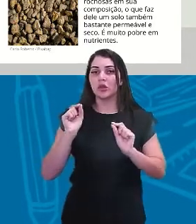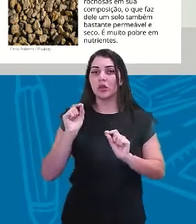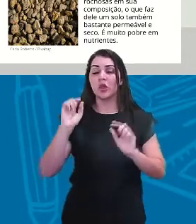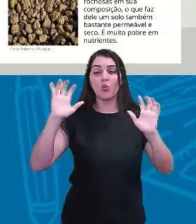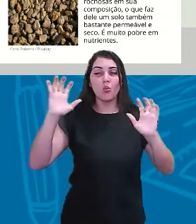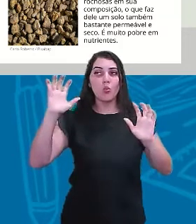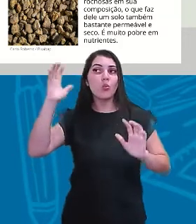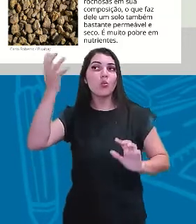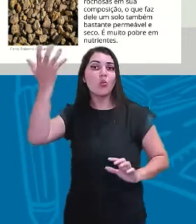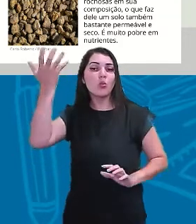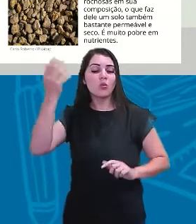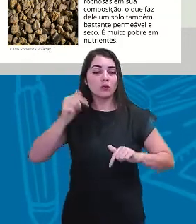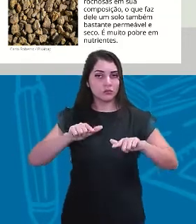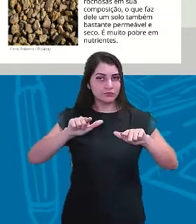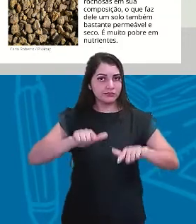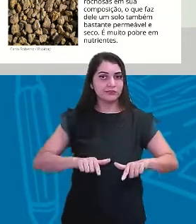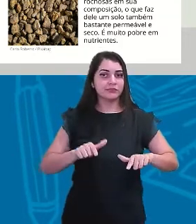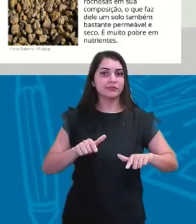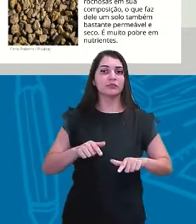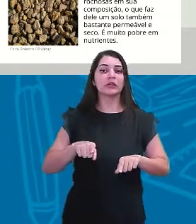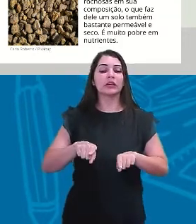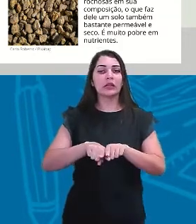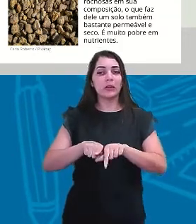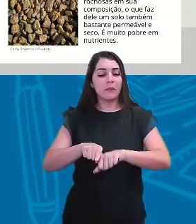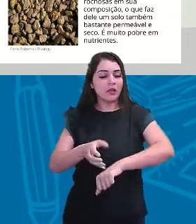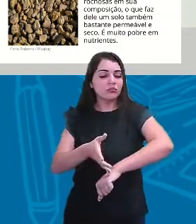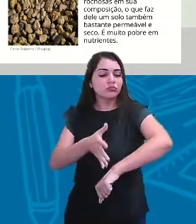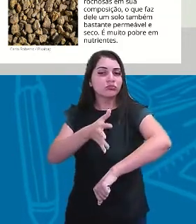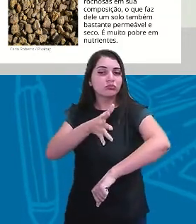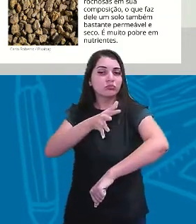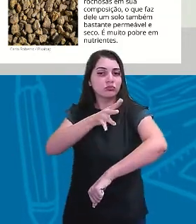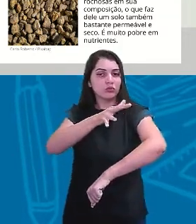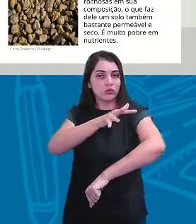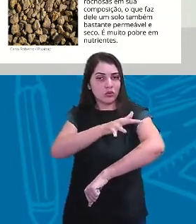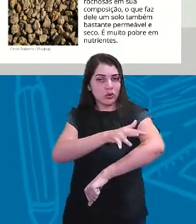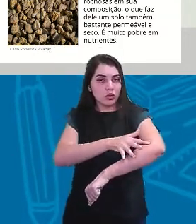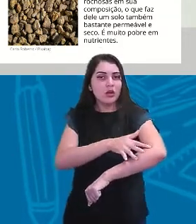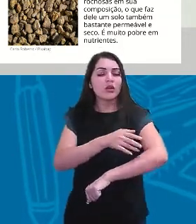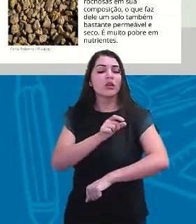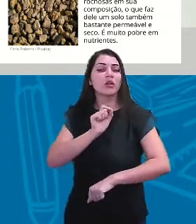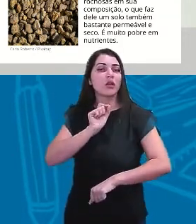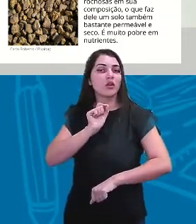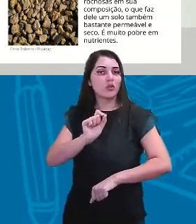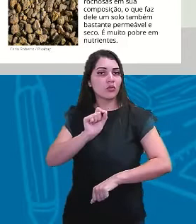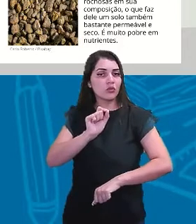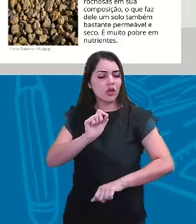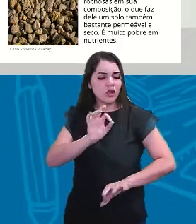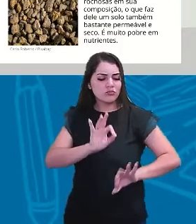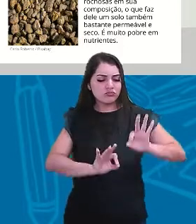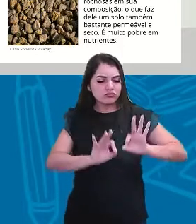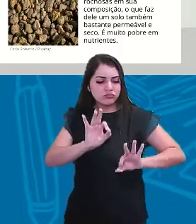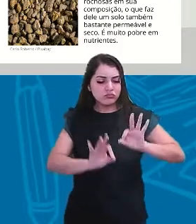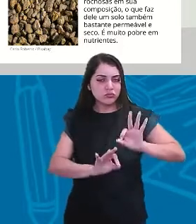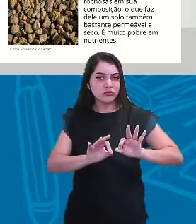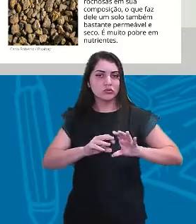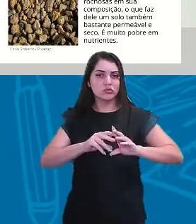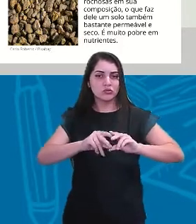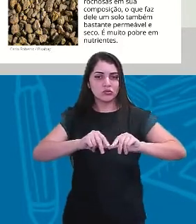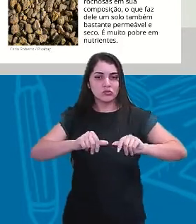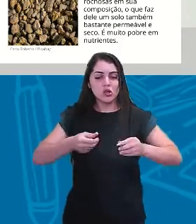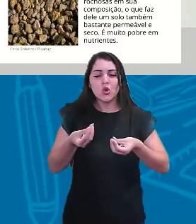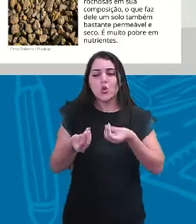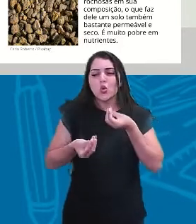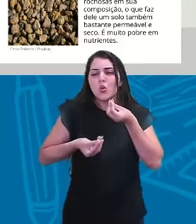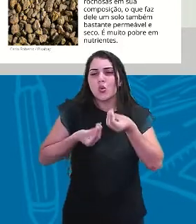do ambiente, o relevo, não é? Que é a estrutura do solo, como ele